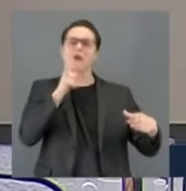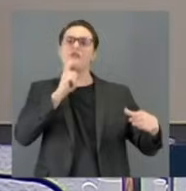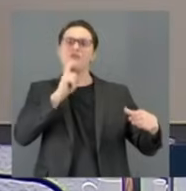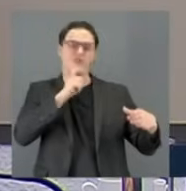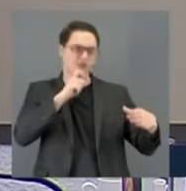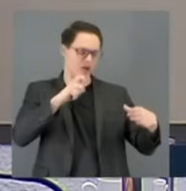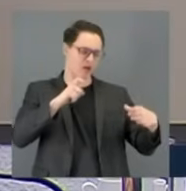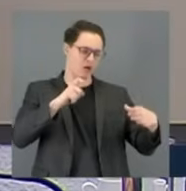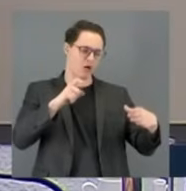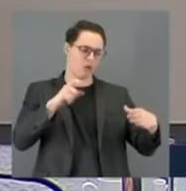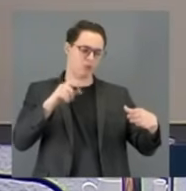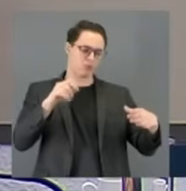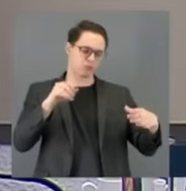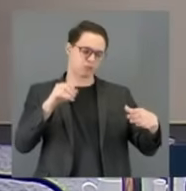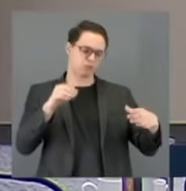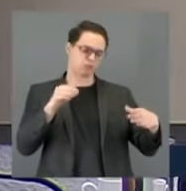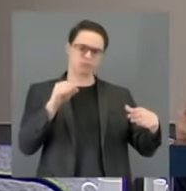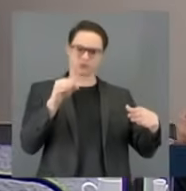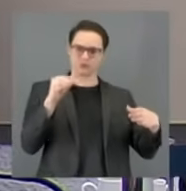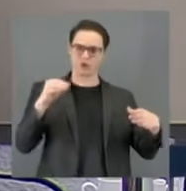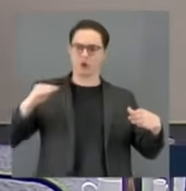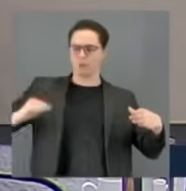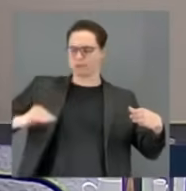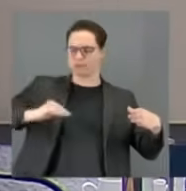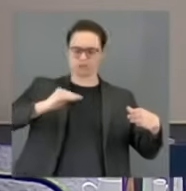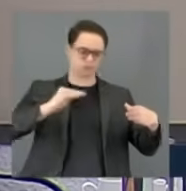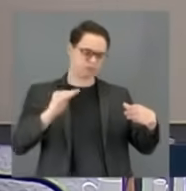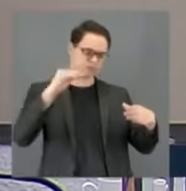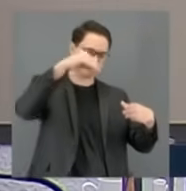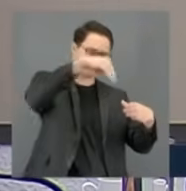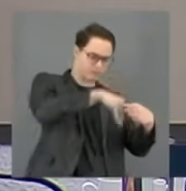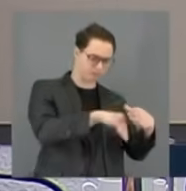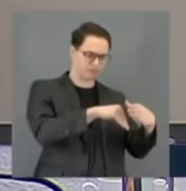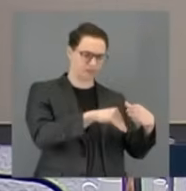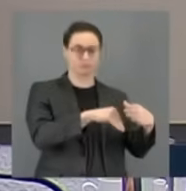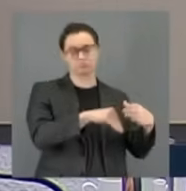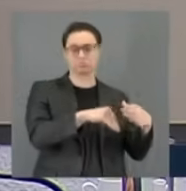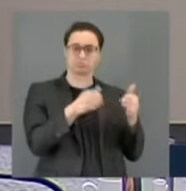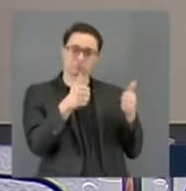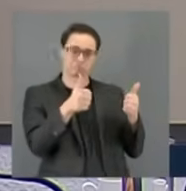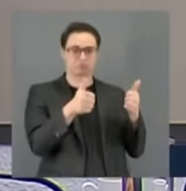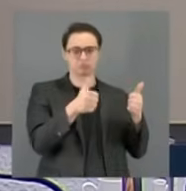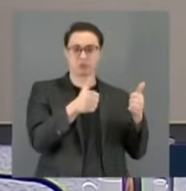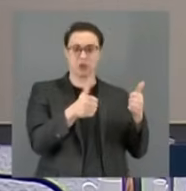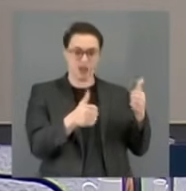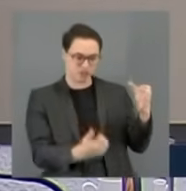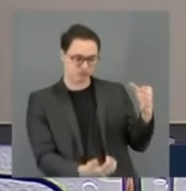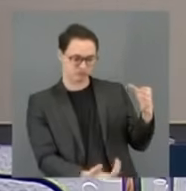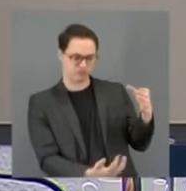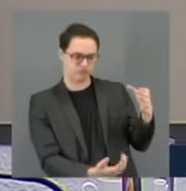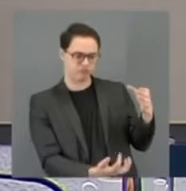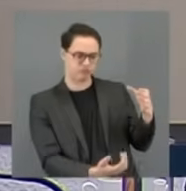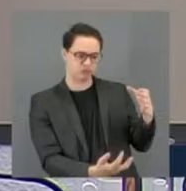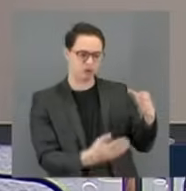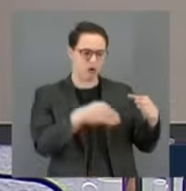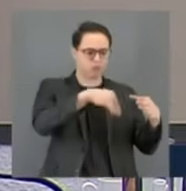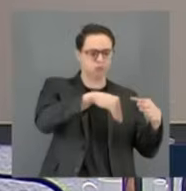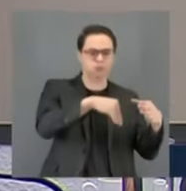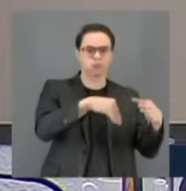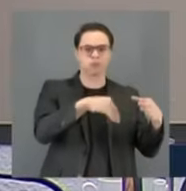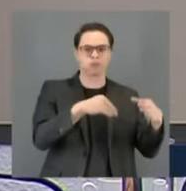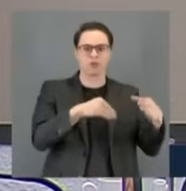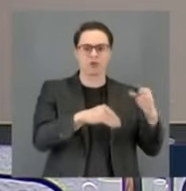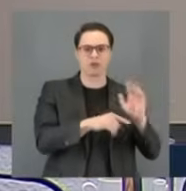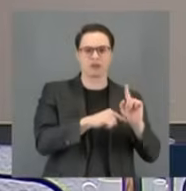se ela está fervendo, ele pula, se assusta. Mas se aquela panela começa a esquentar, né, panela com água, começa a esquentar